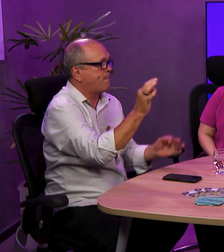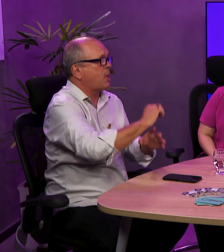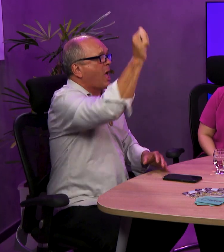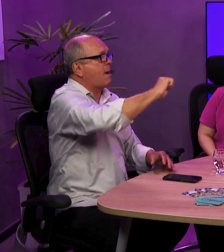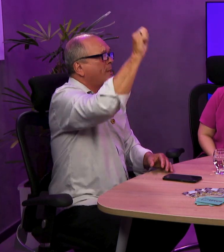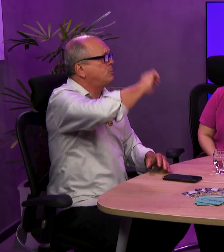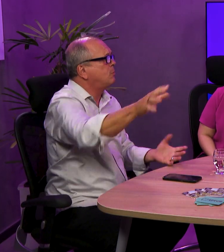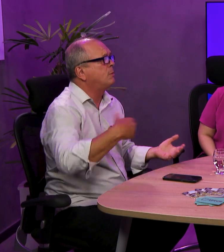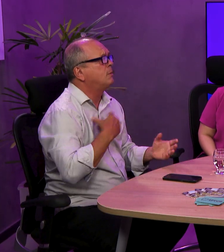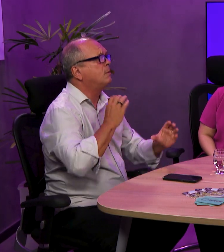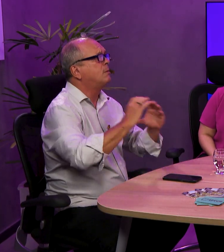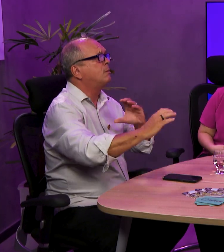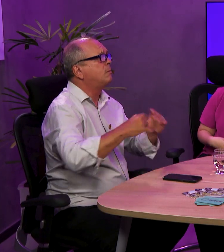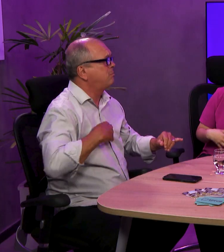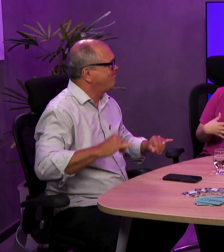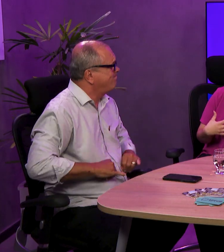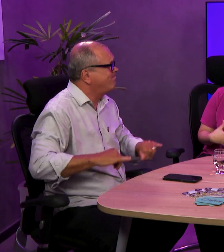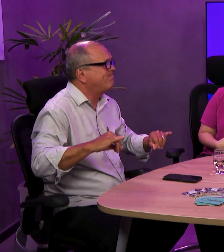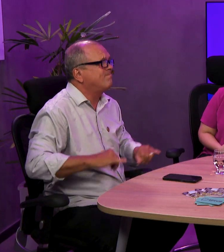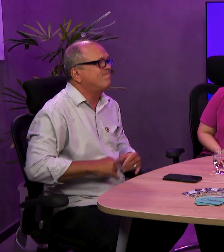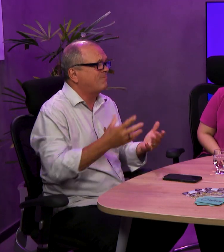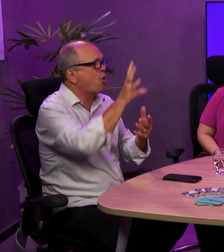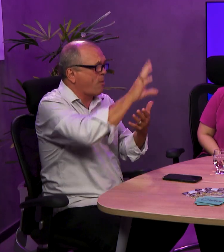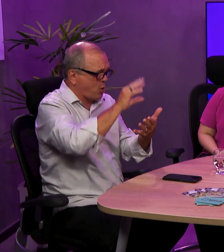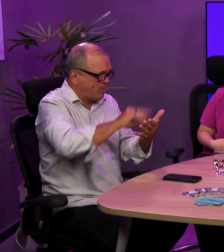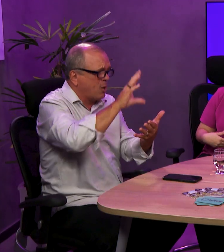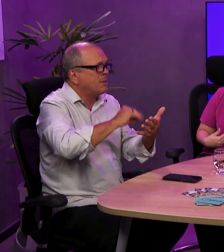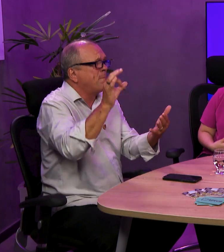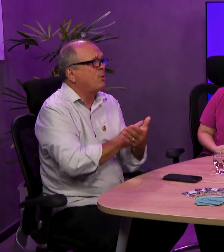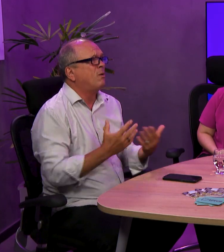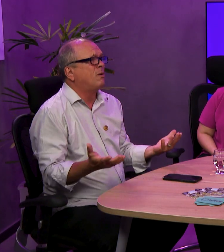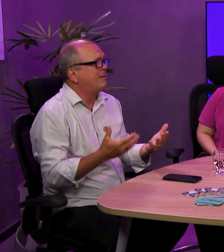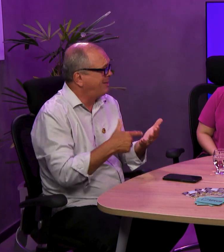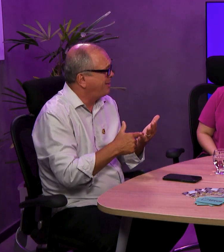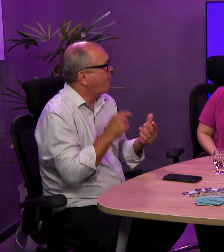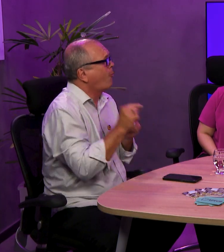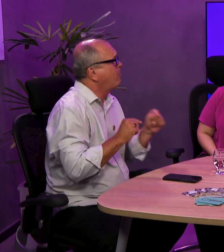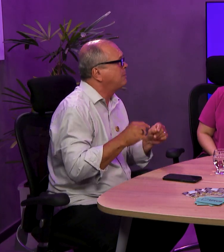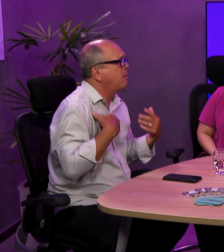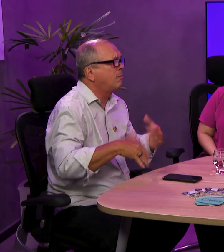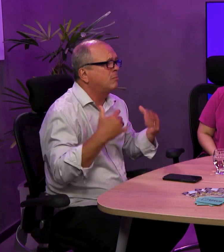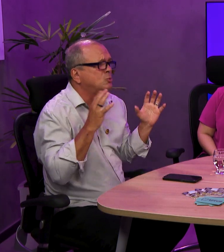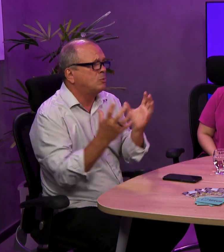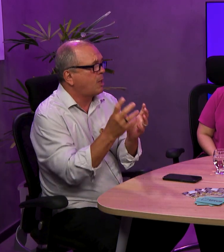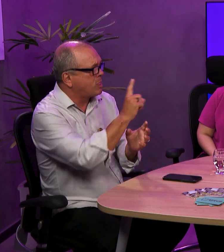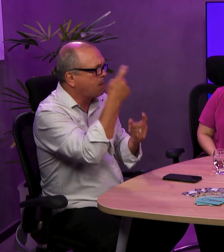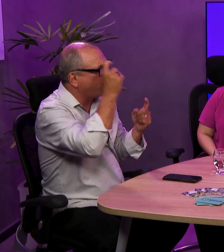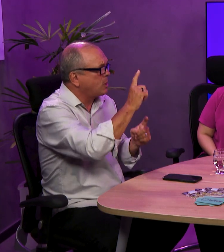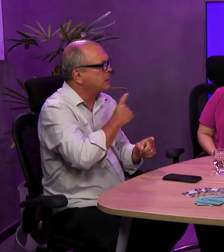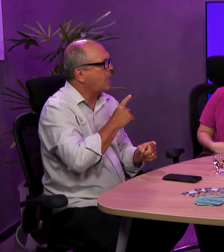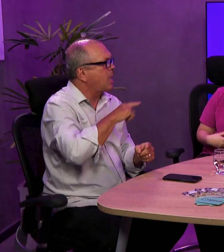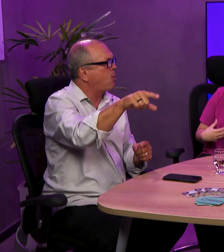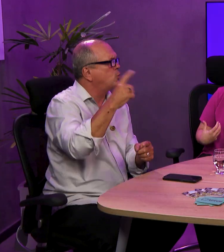dos professores, depois de um certo período, eram ouvintes que não sabia